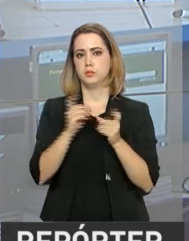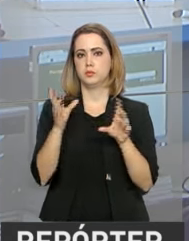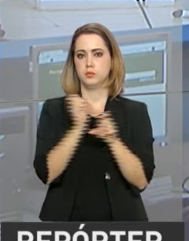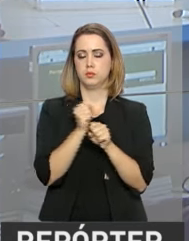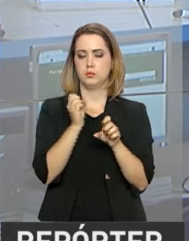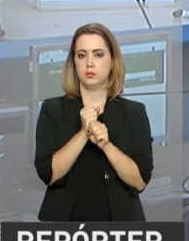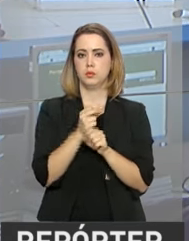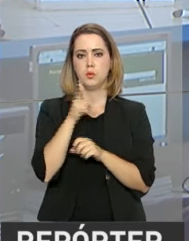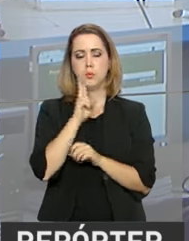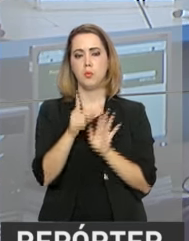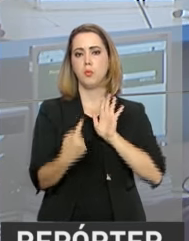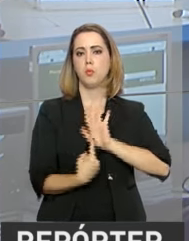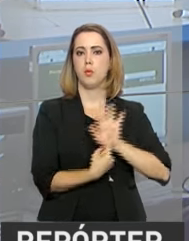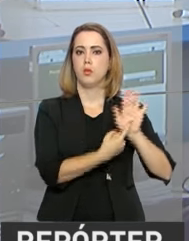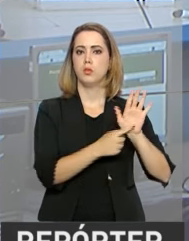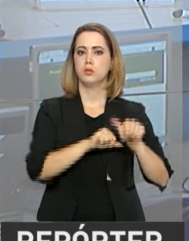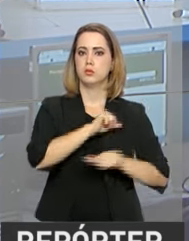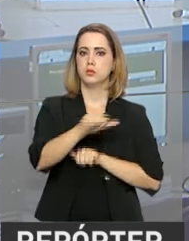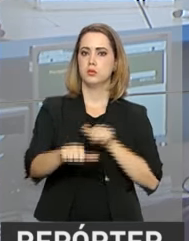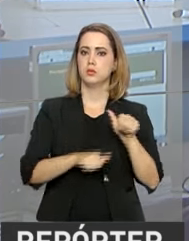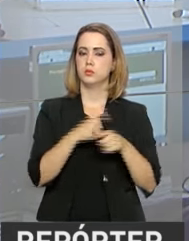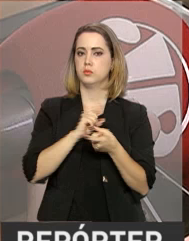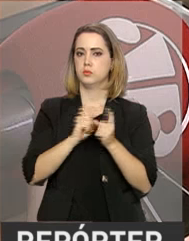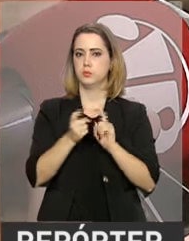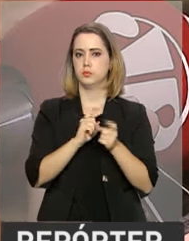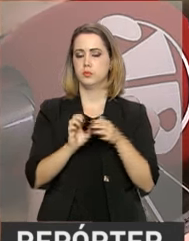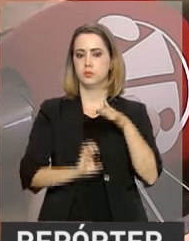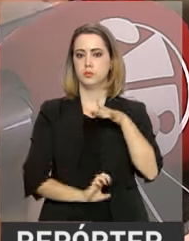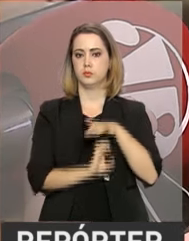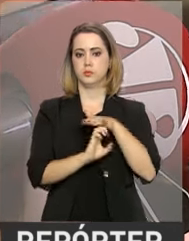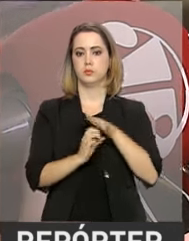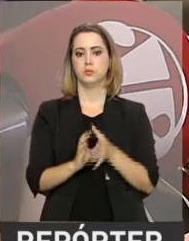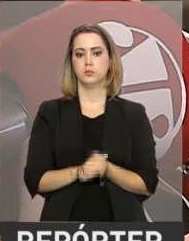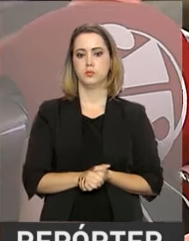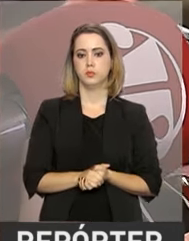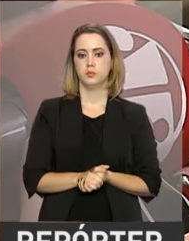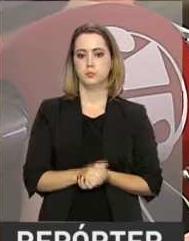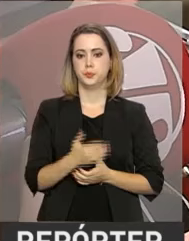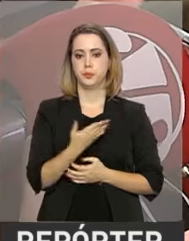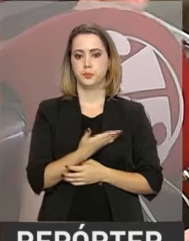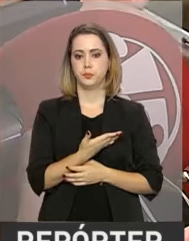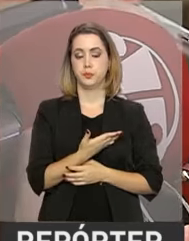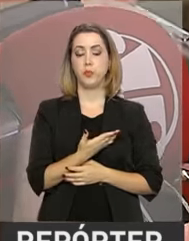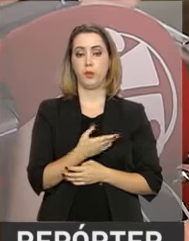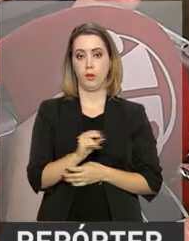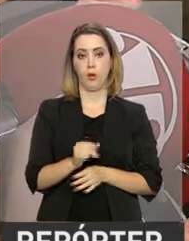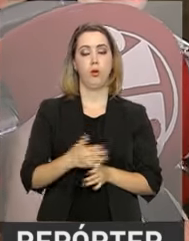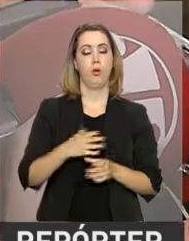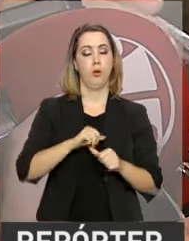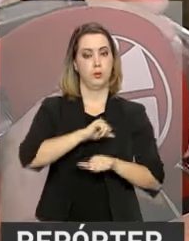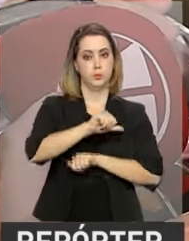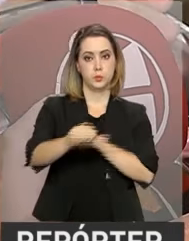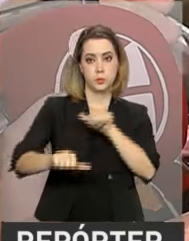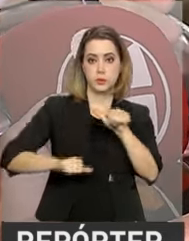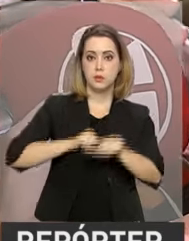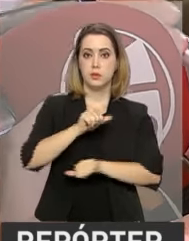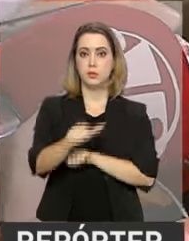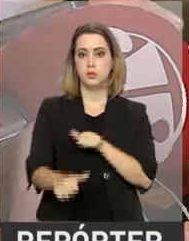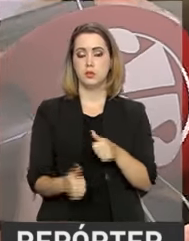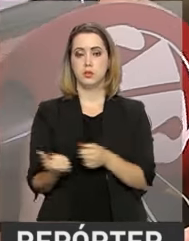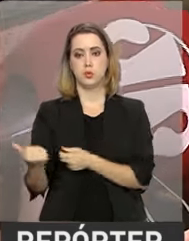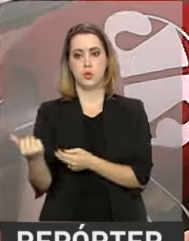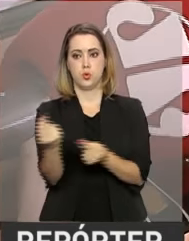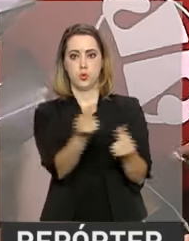de preços demonstra uma mudança na gestão da empresa uma grande mudança que os preços de